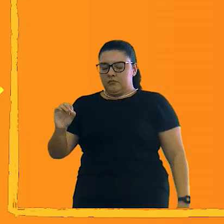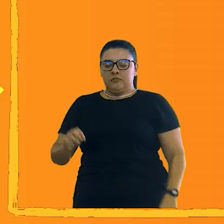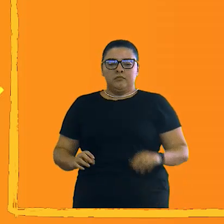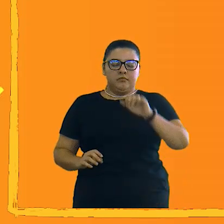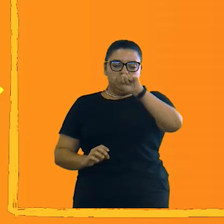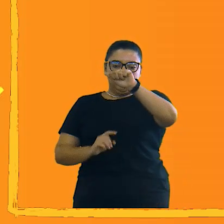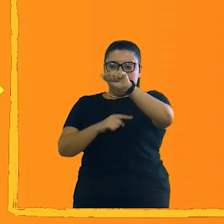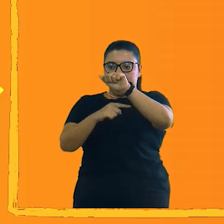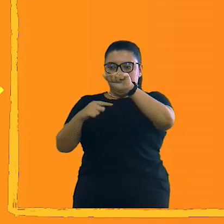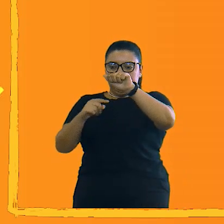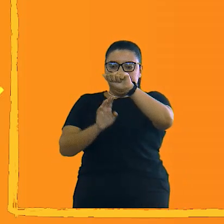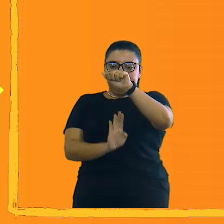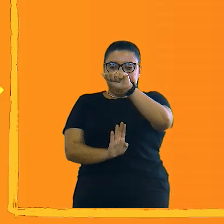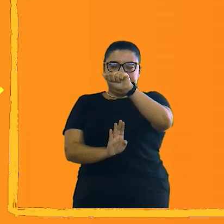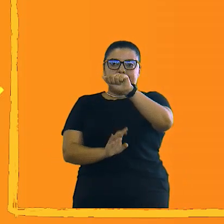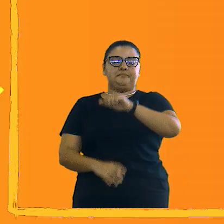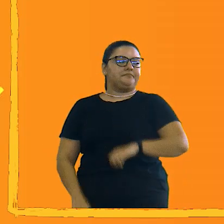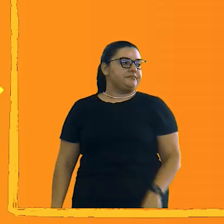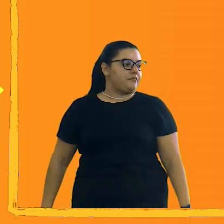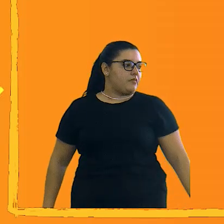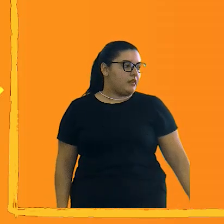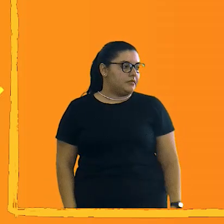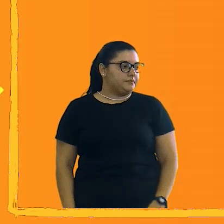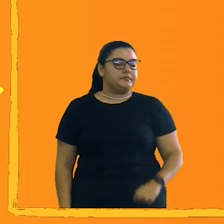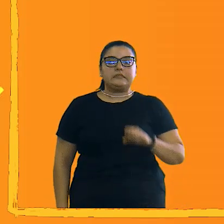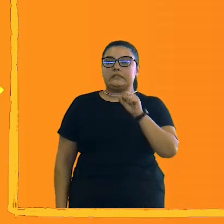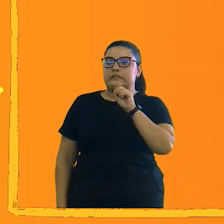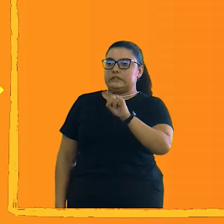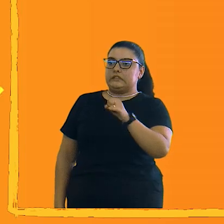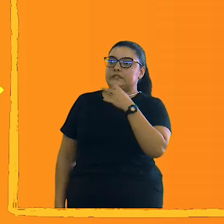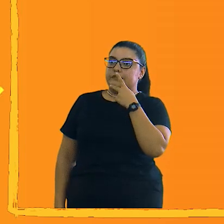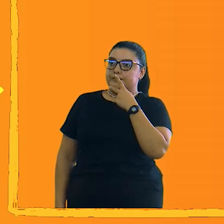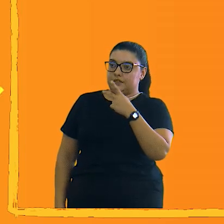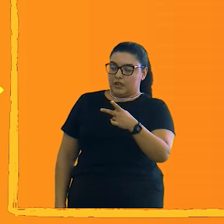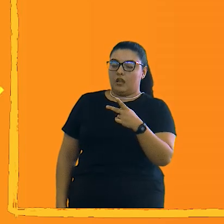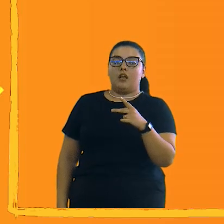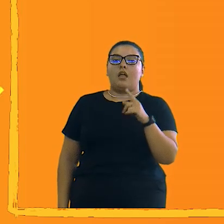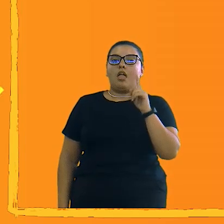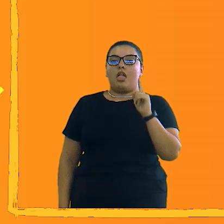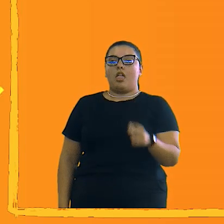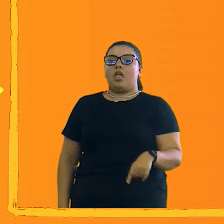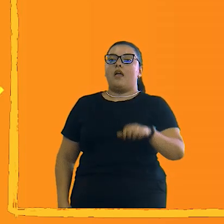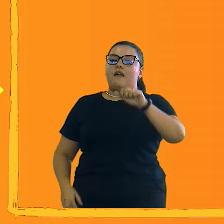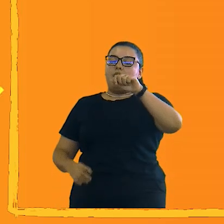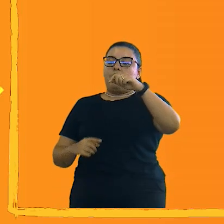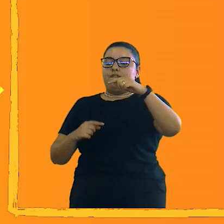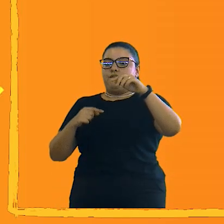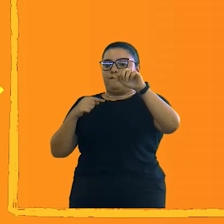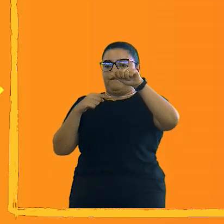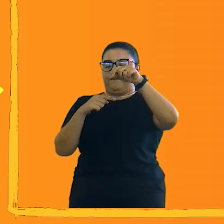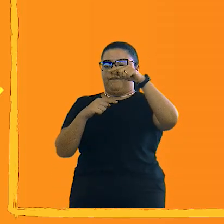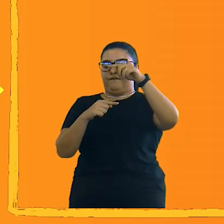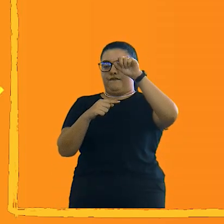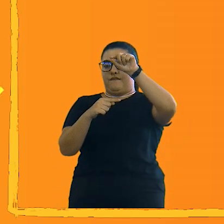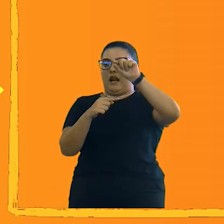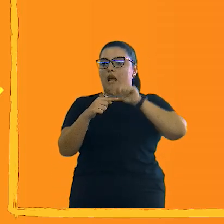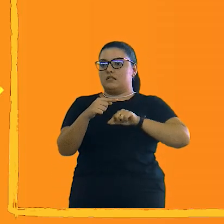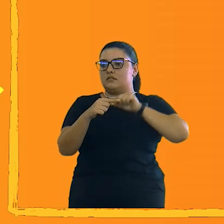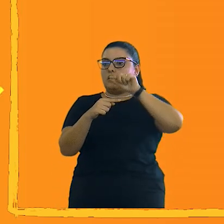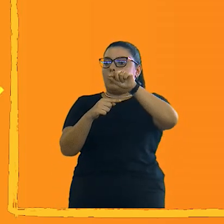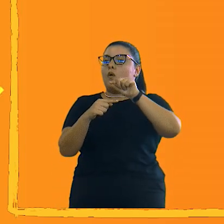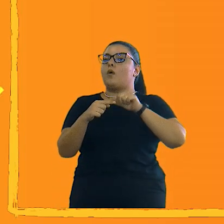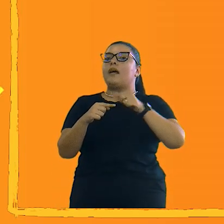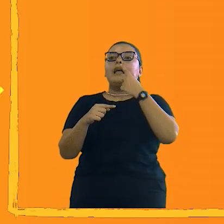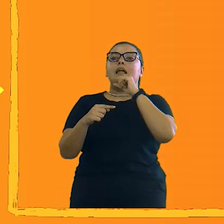sobre B pessoal se eu considerar isso aqui uma fração eu te pergunto quem